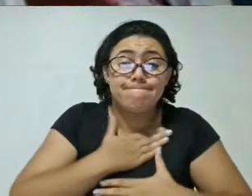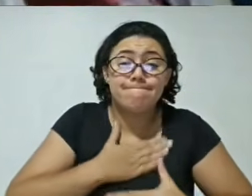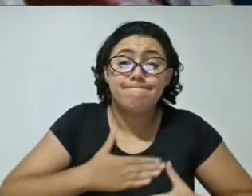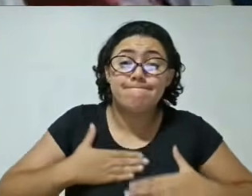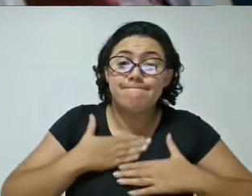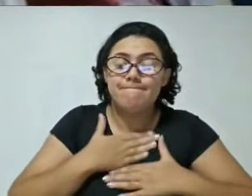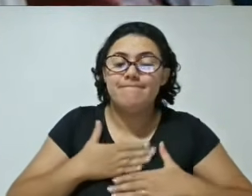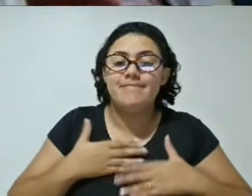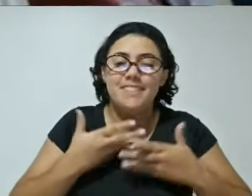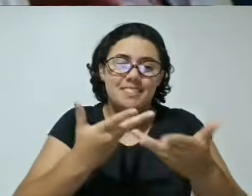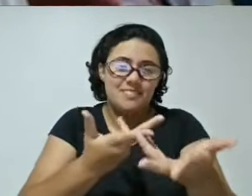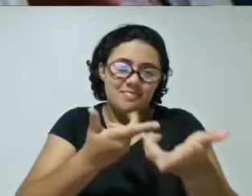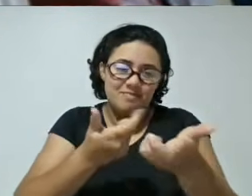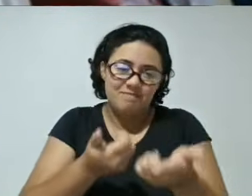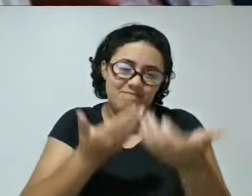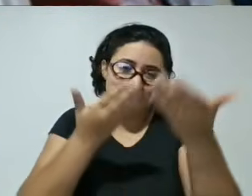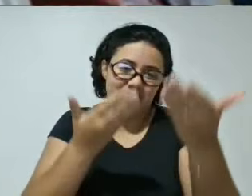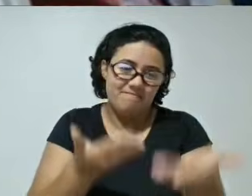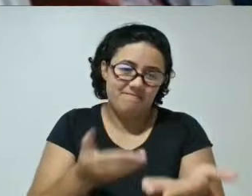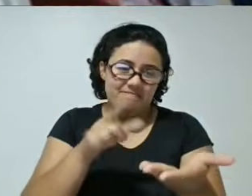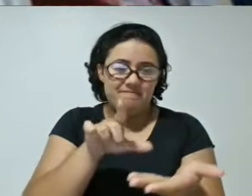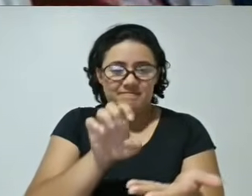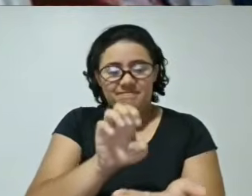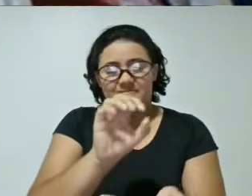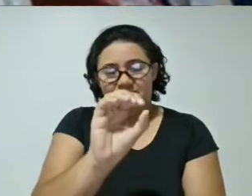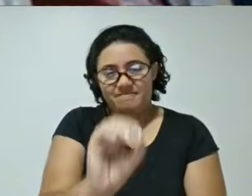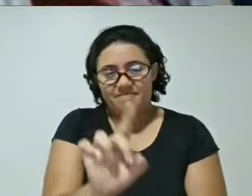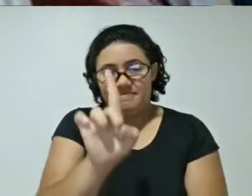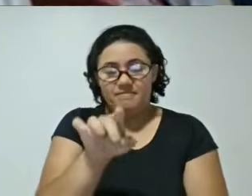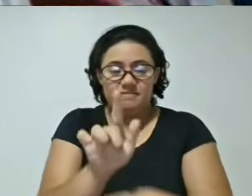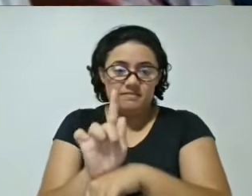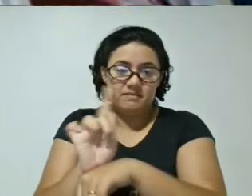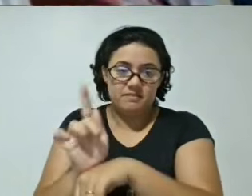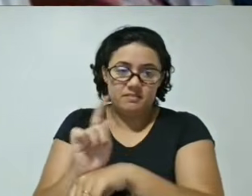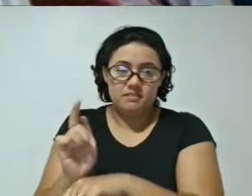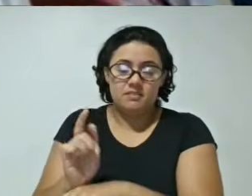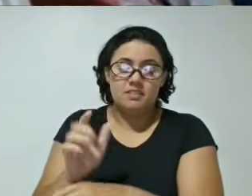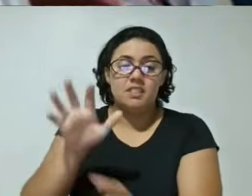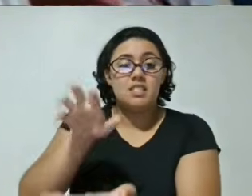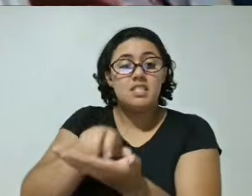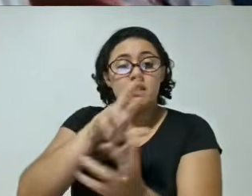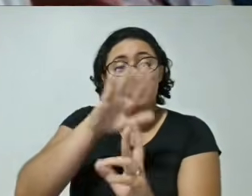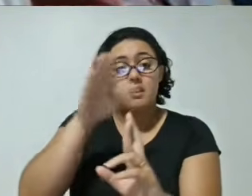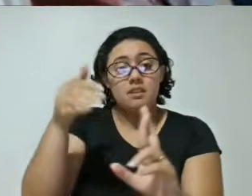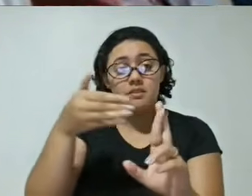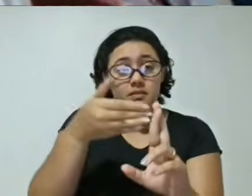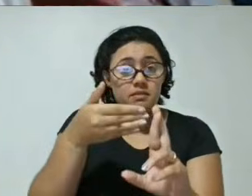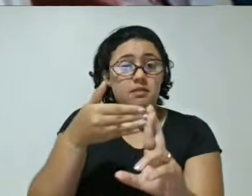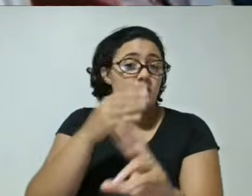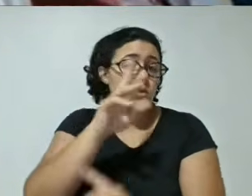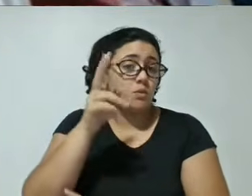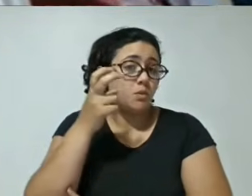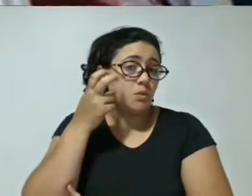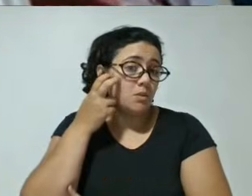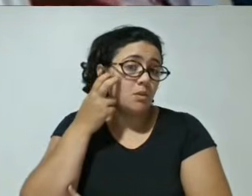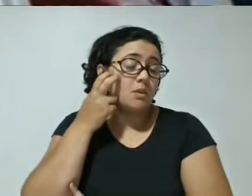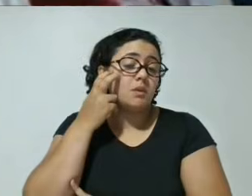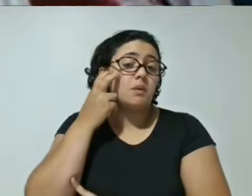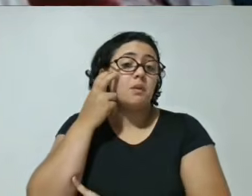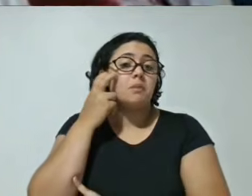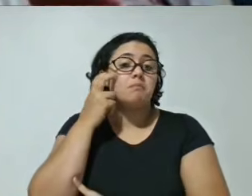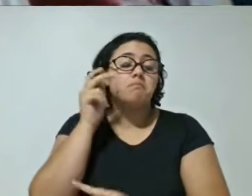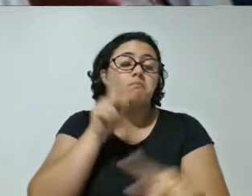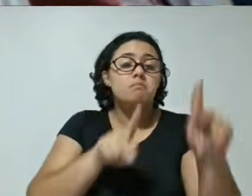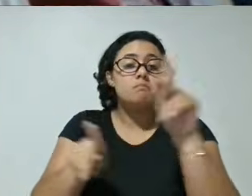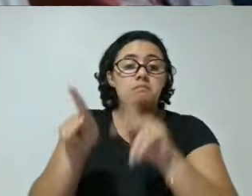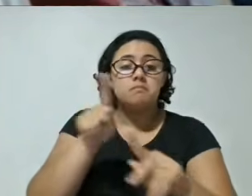aí, né? Que hoje está na gerência do Centro de Referência da Cultura Popular Tradicional Lagoa do Nado, né?